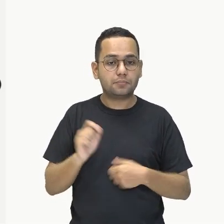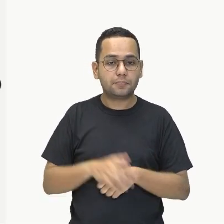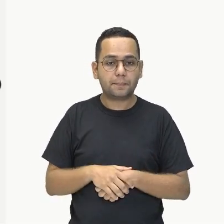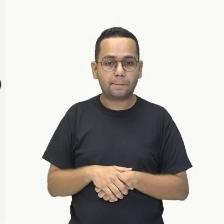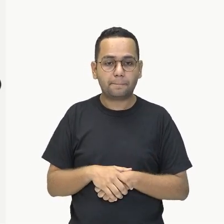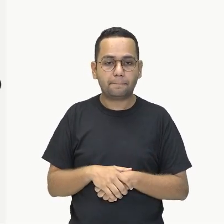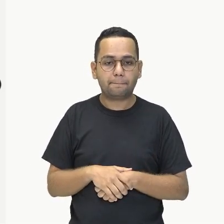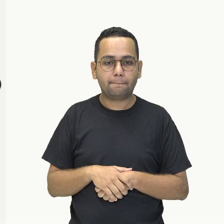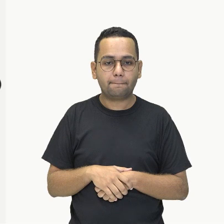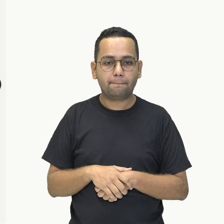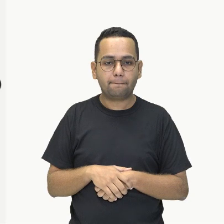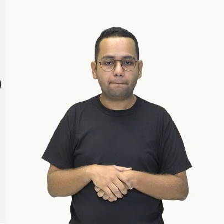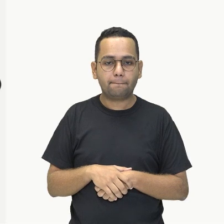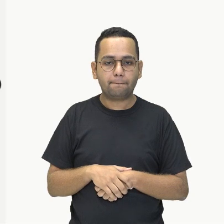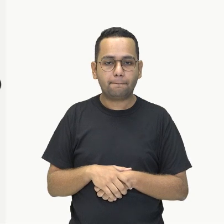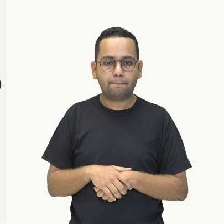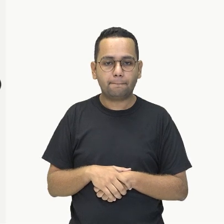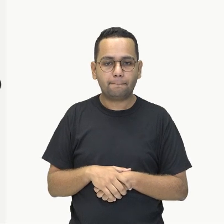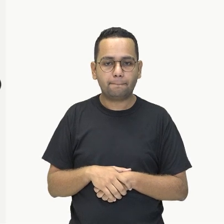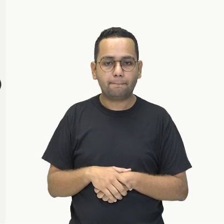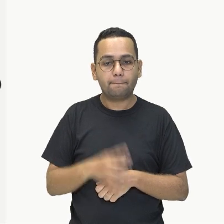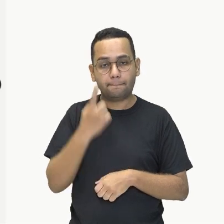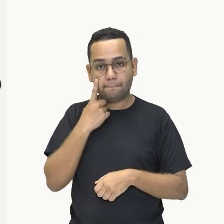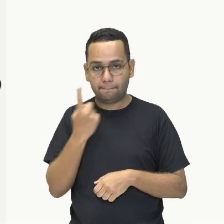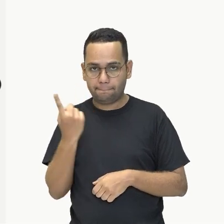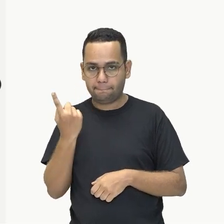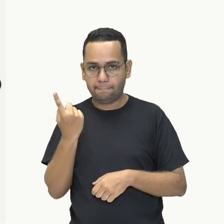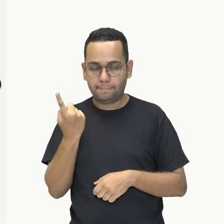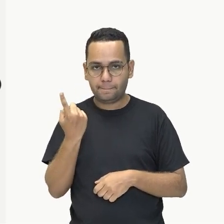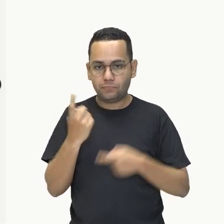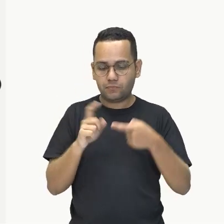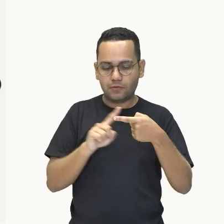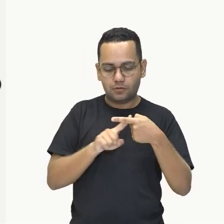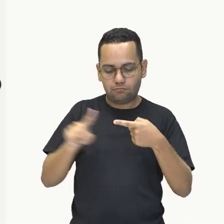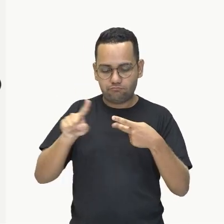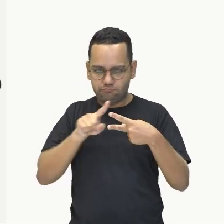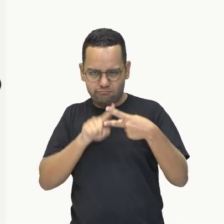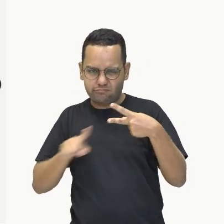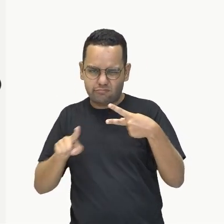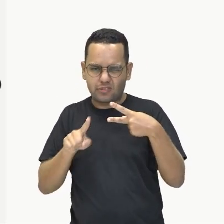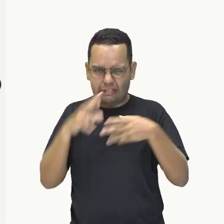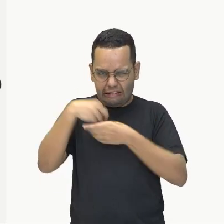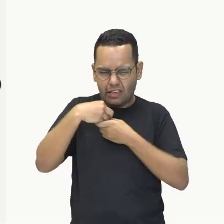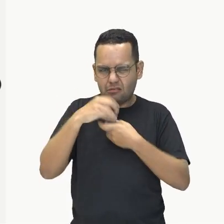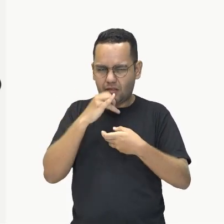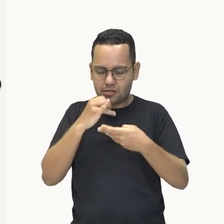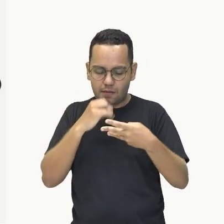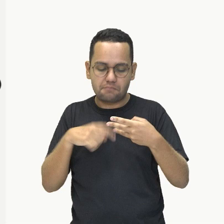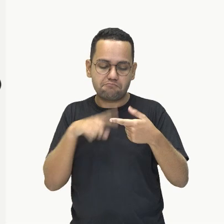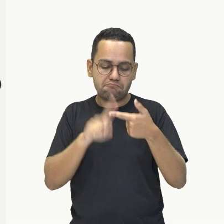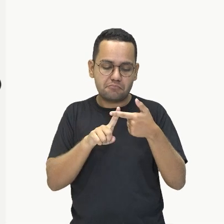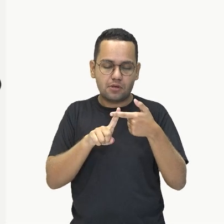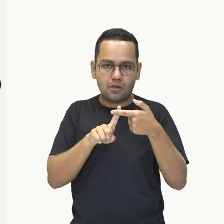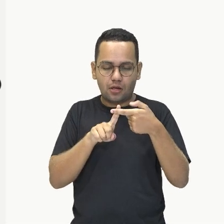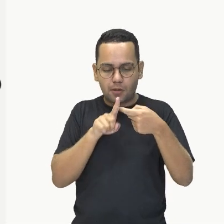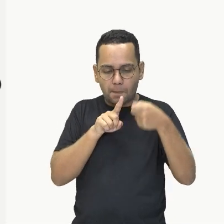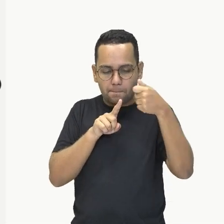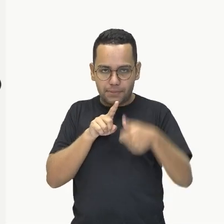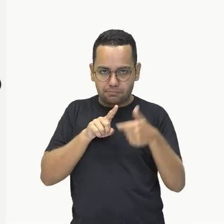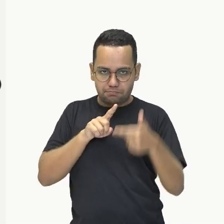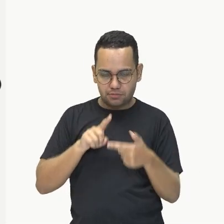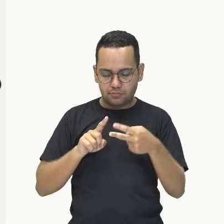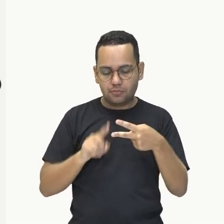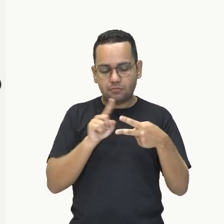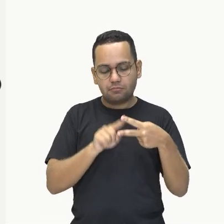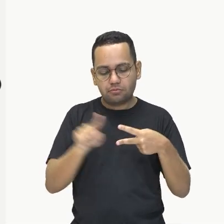x, tá bom? A variável x. Ou eu posso considerar a